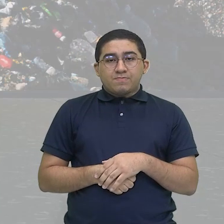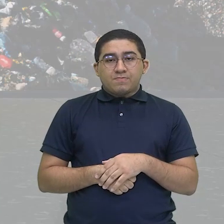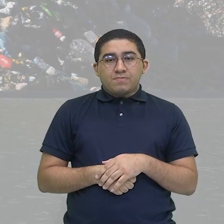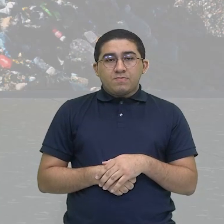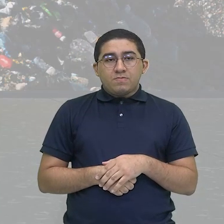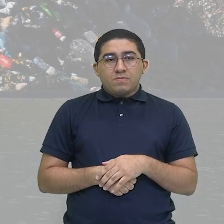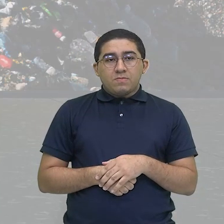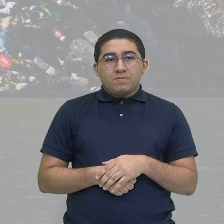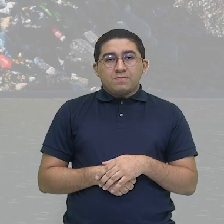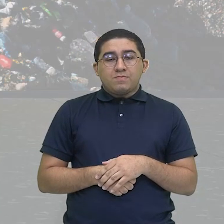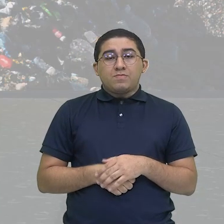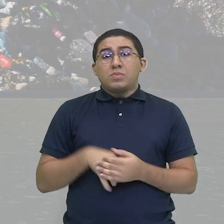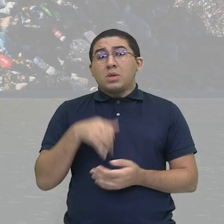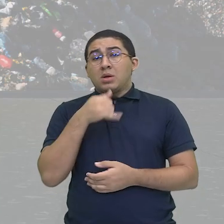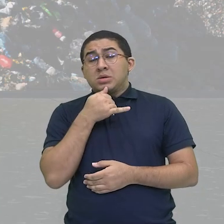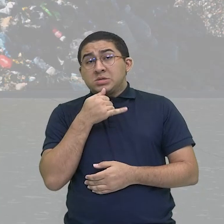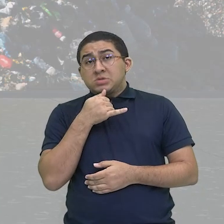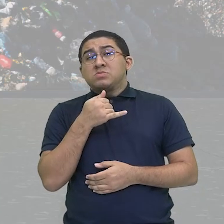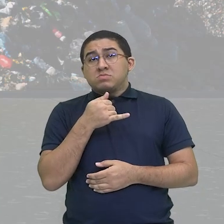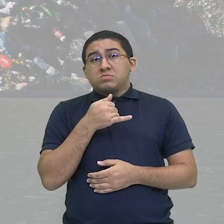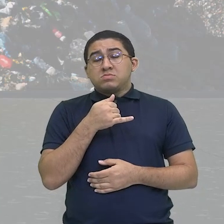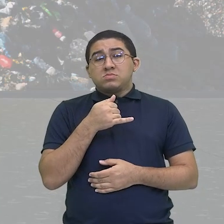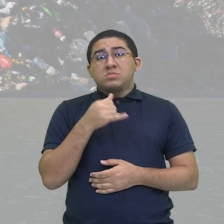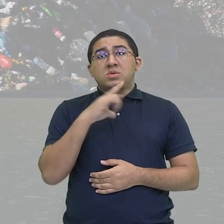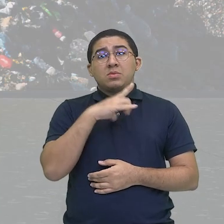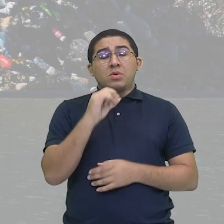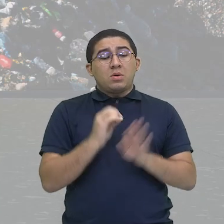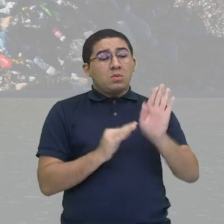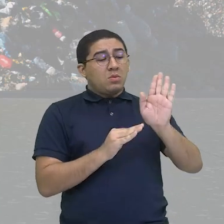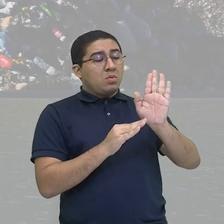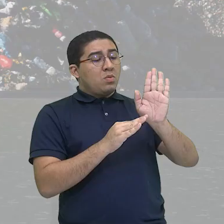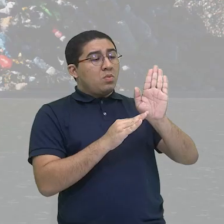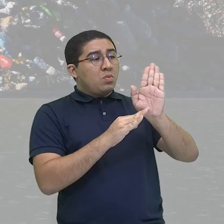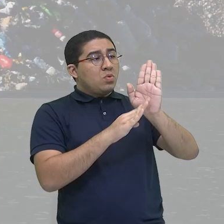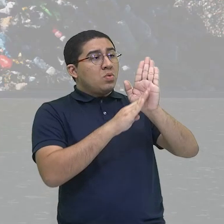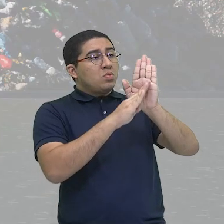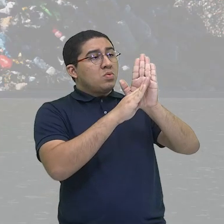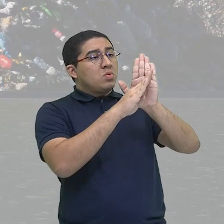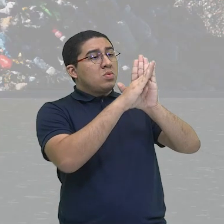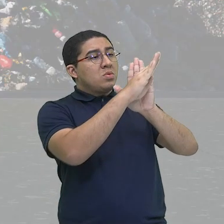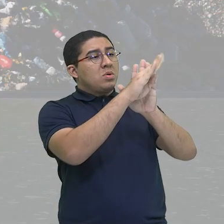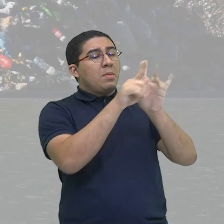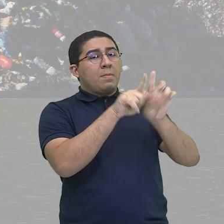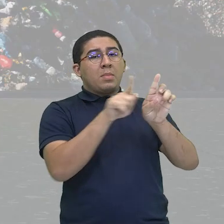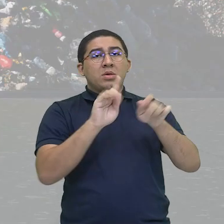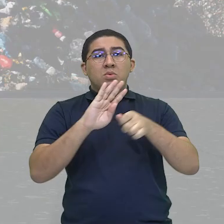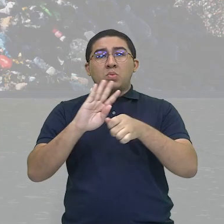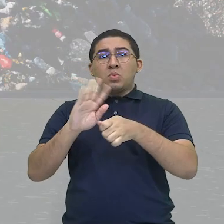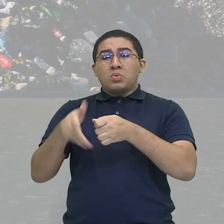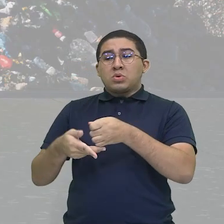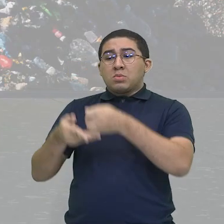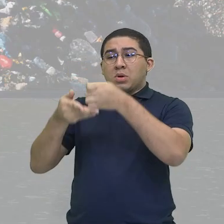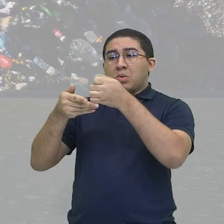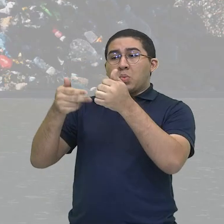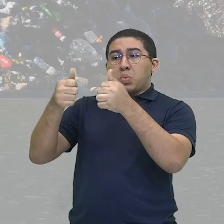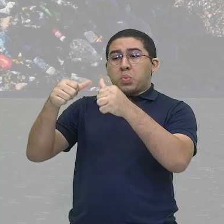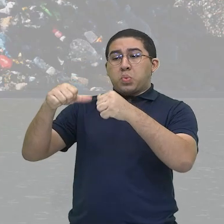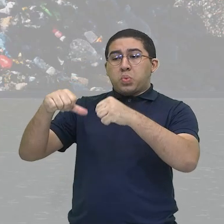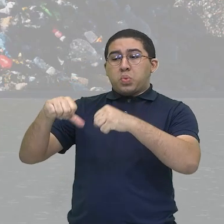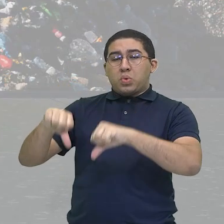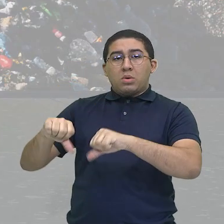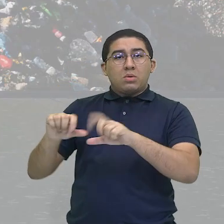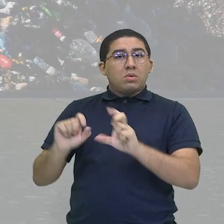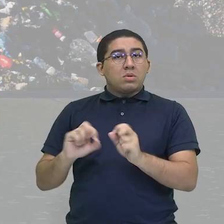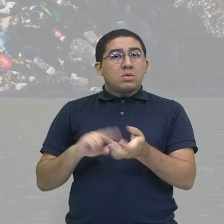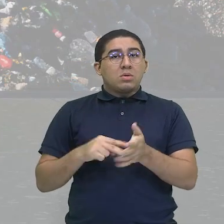o progresso traz isso aí, o progresso traz consigo uma degradação ambiental que está pondo em